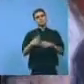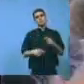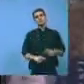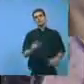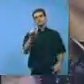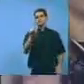Tem que para Obrigado.